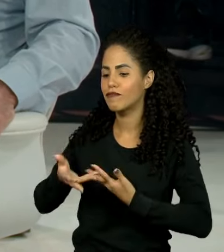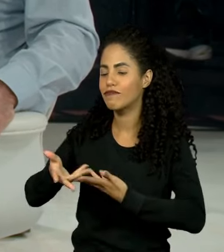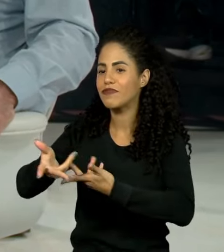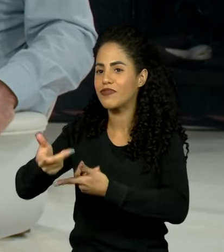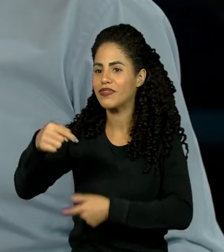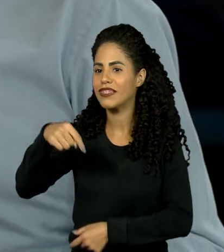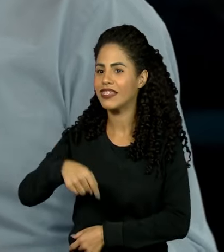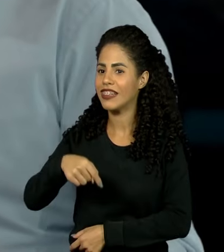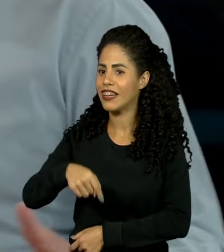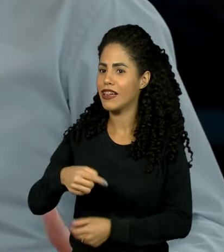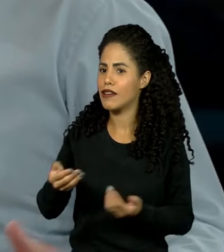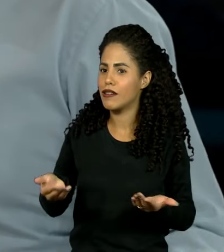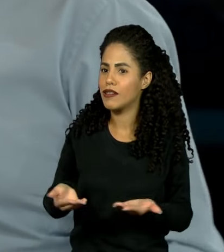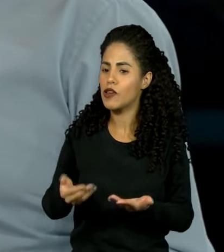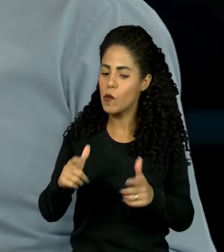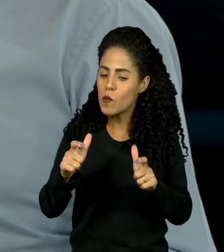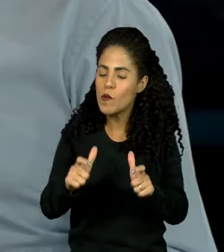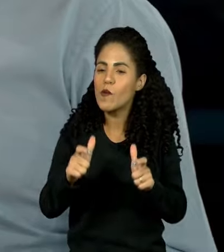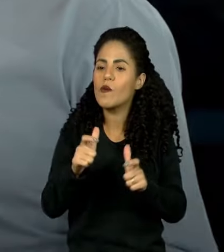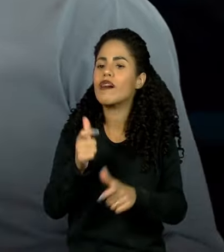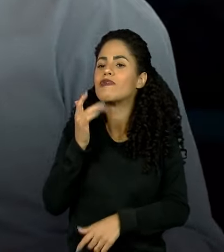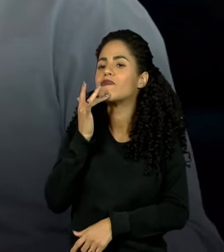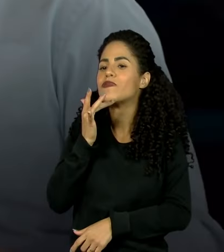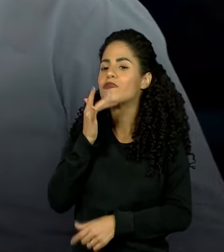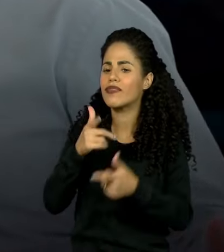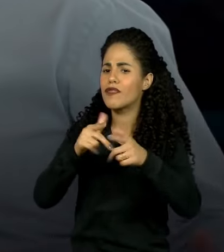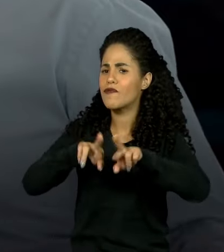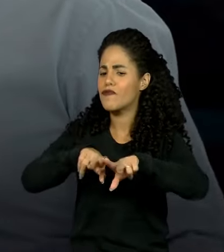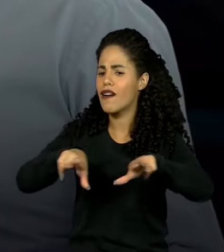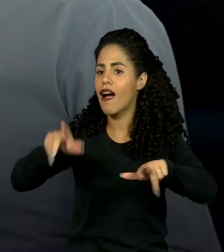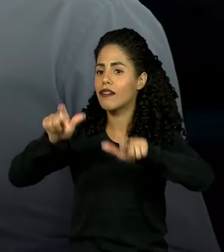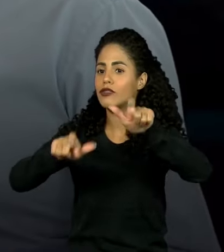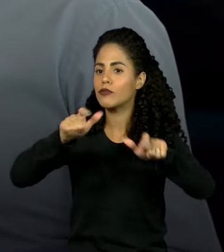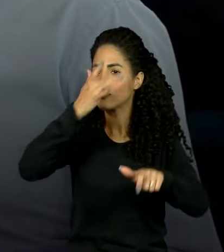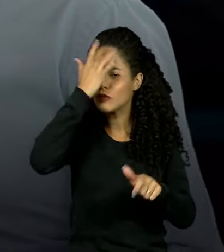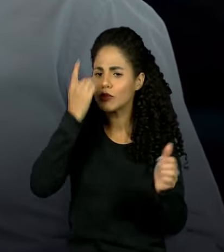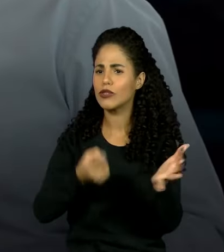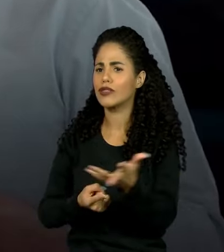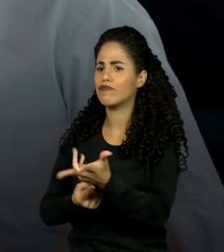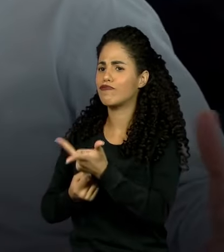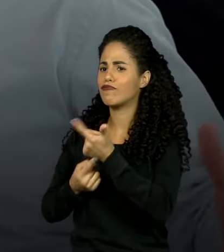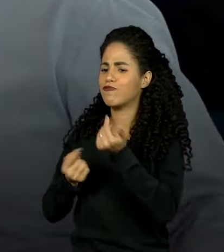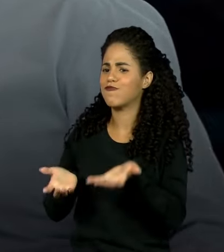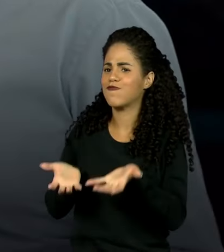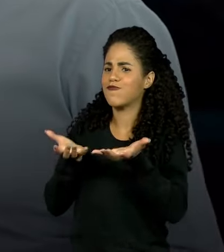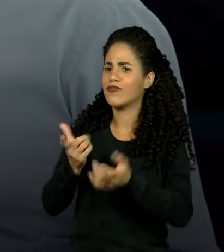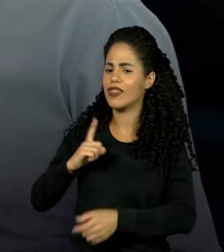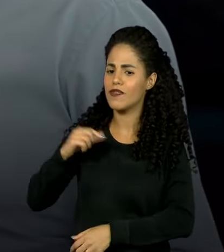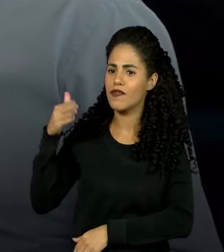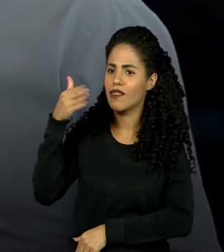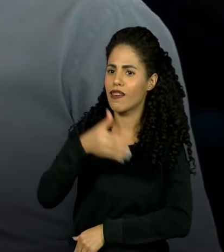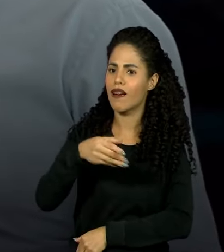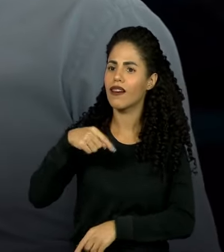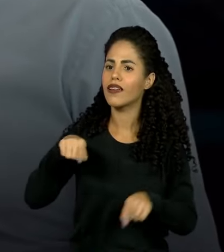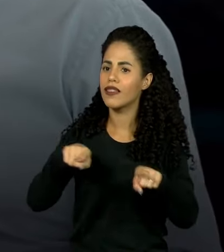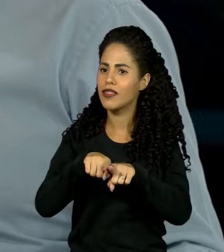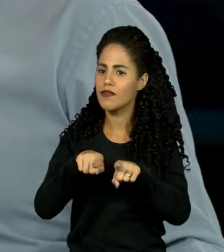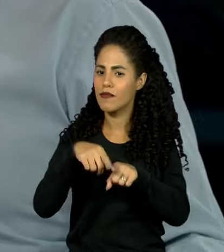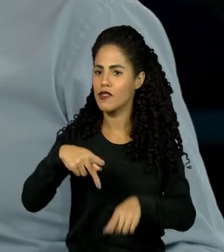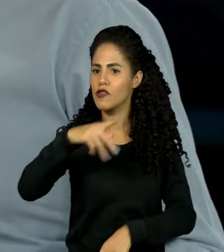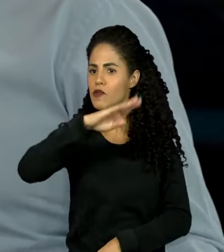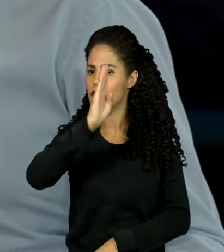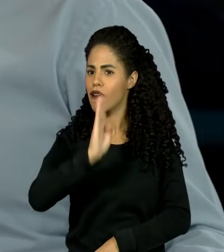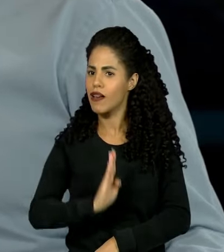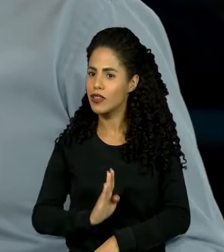né num num num lugar onde várias grandes artistas várias grandes personalidades aqui do nosso do